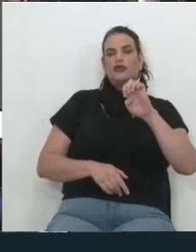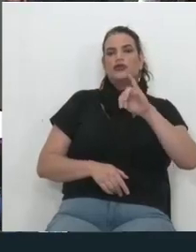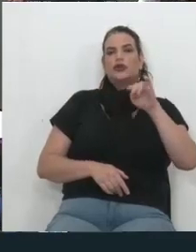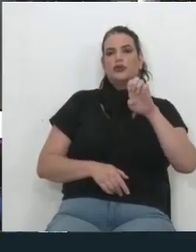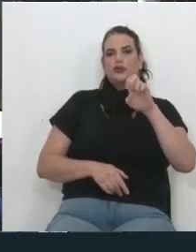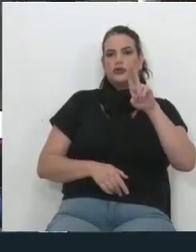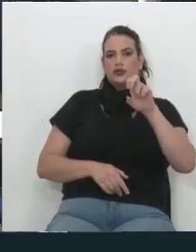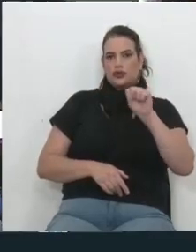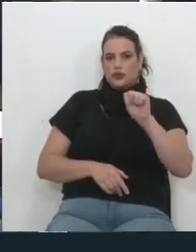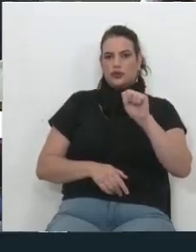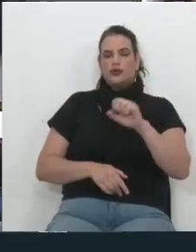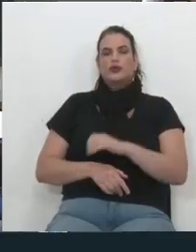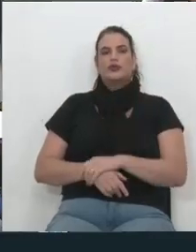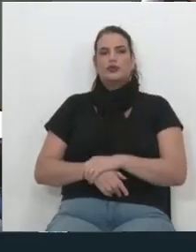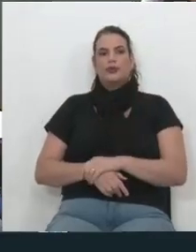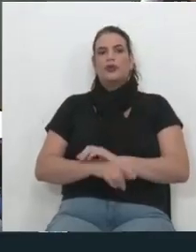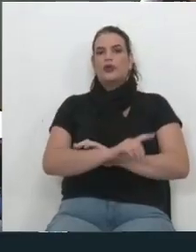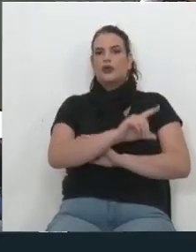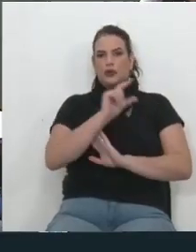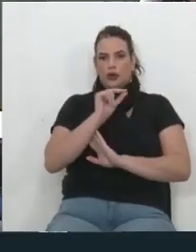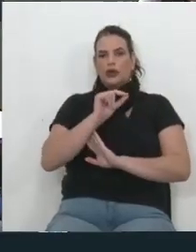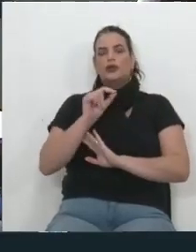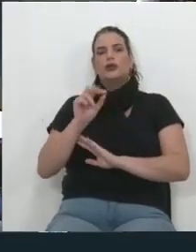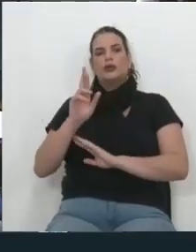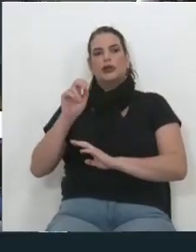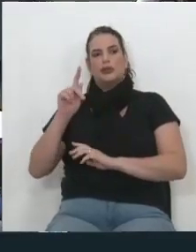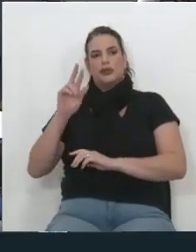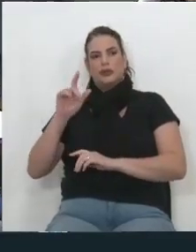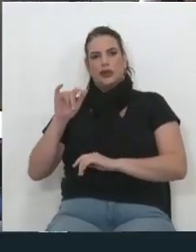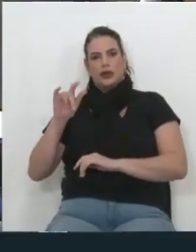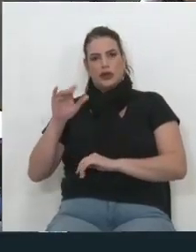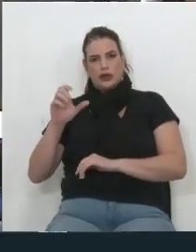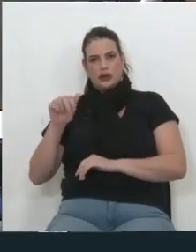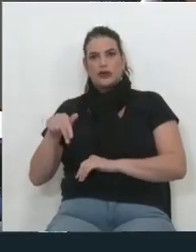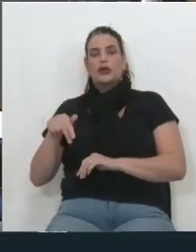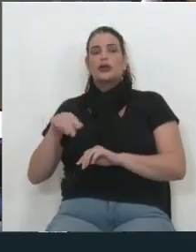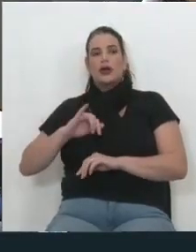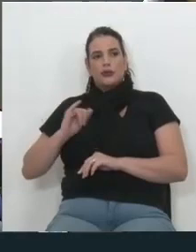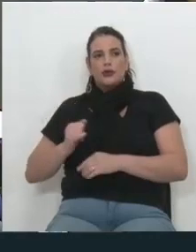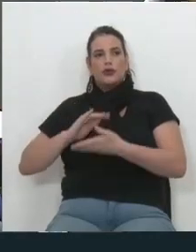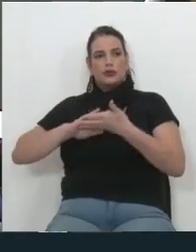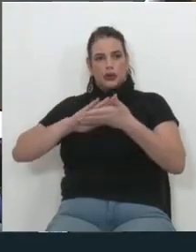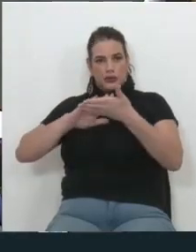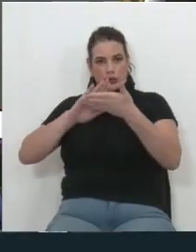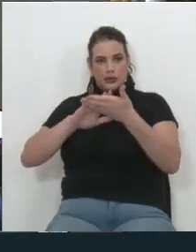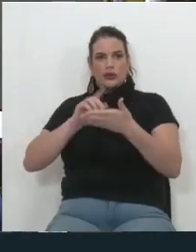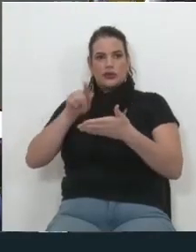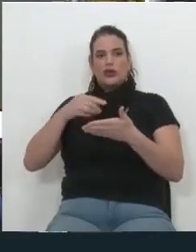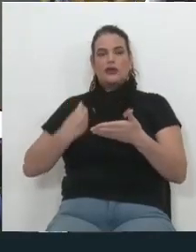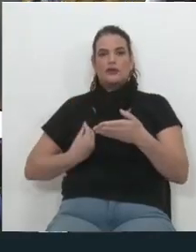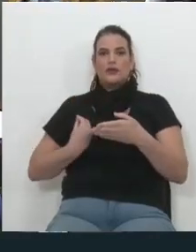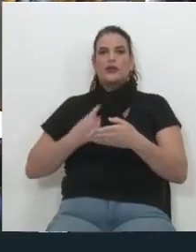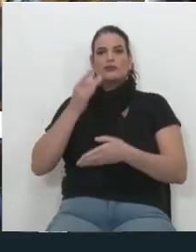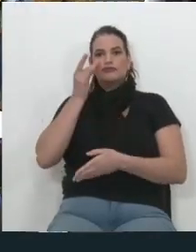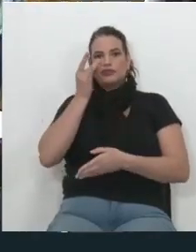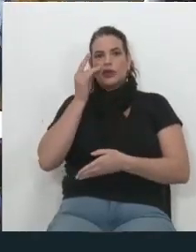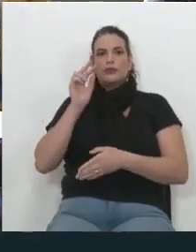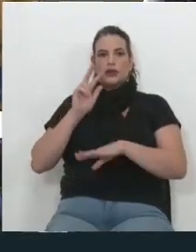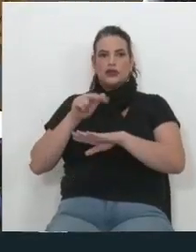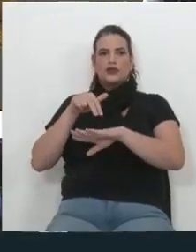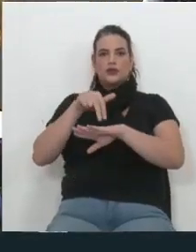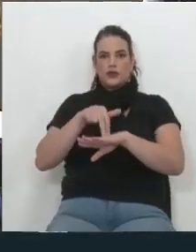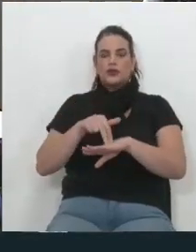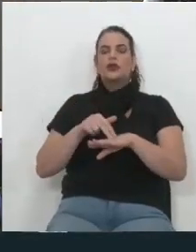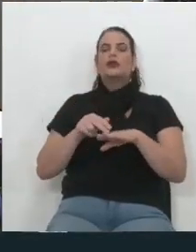Jesus, indicada pelo Republicanos. Aproveito a oportunidade para parabenizar a vereadora aqui presente. Em nome de toda a